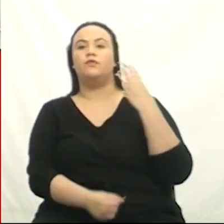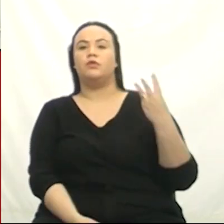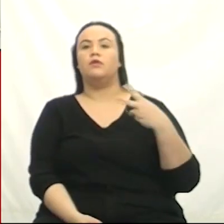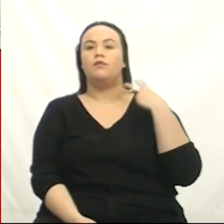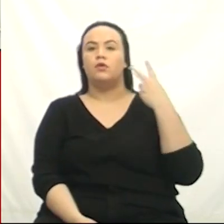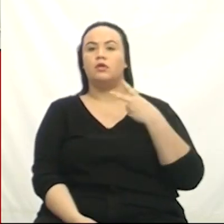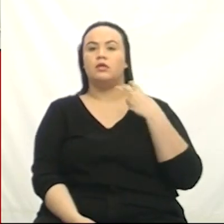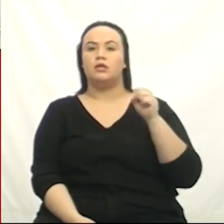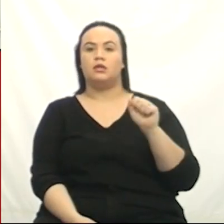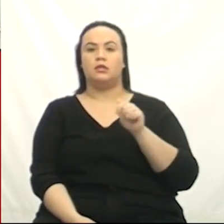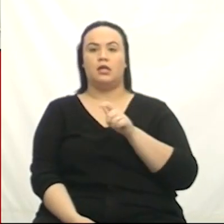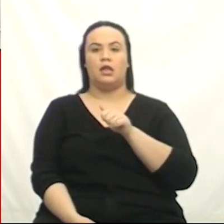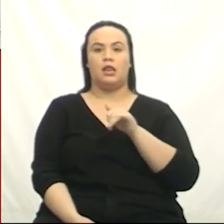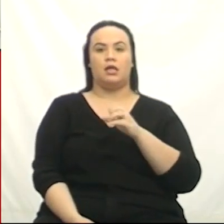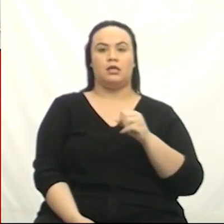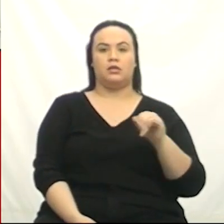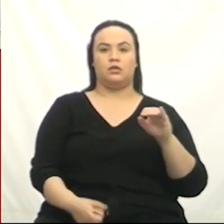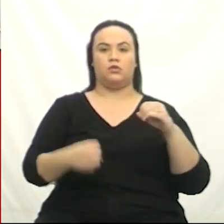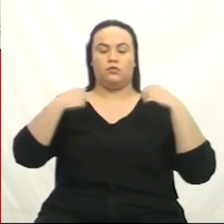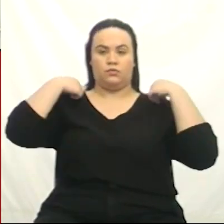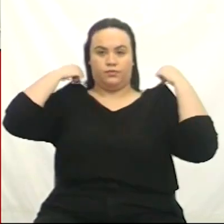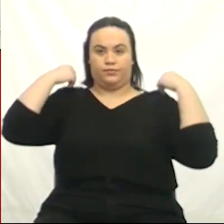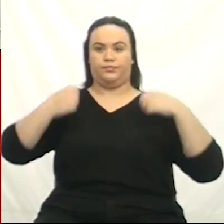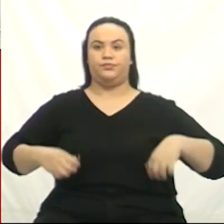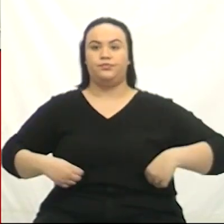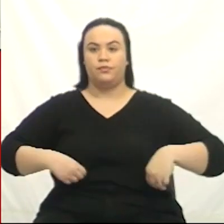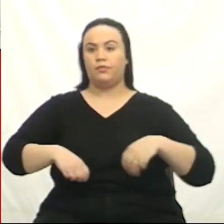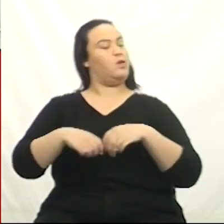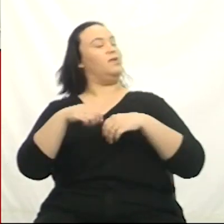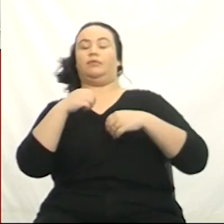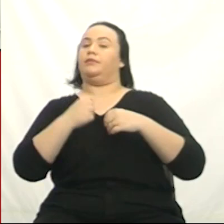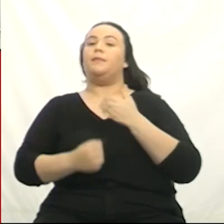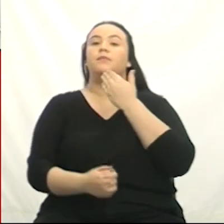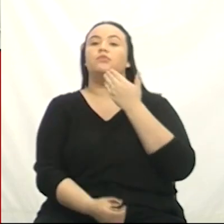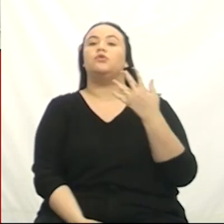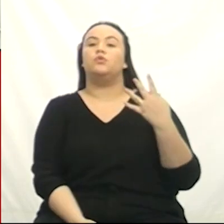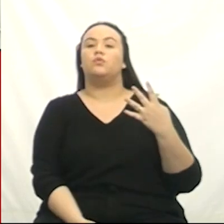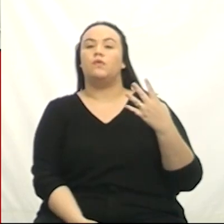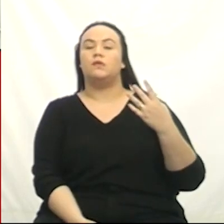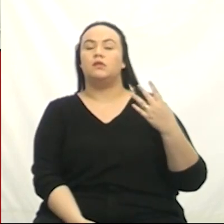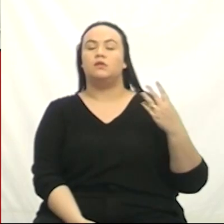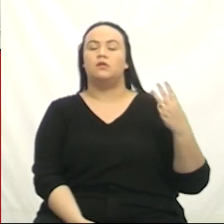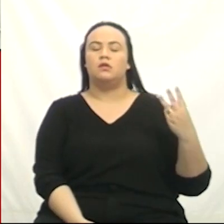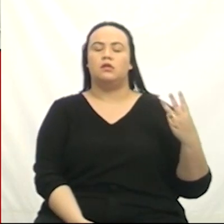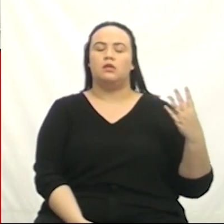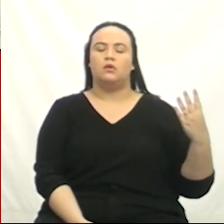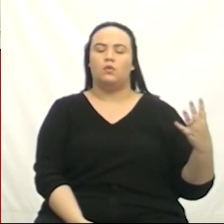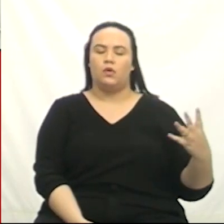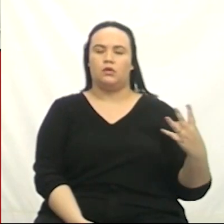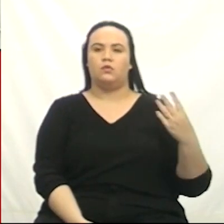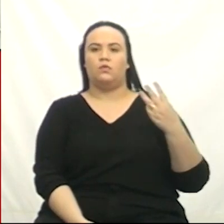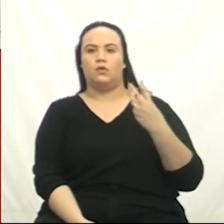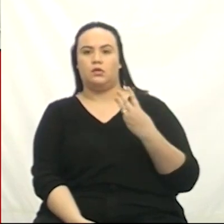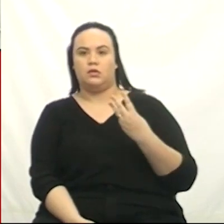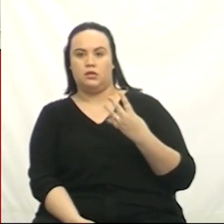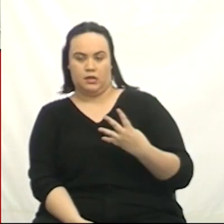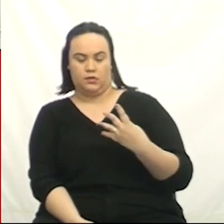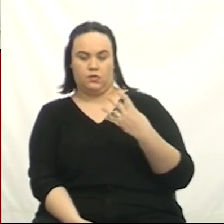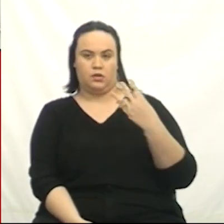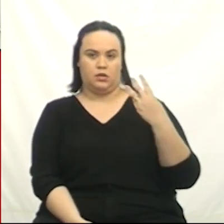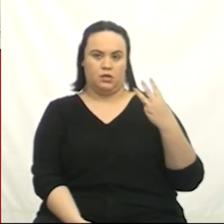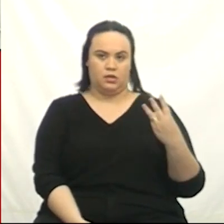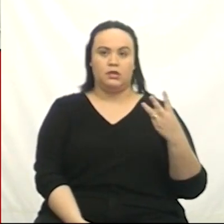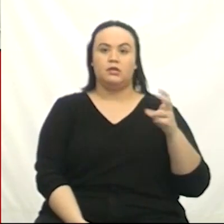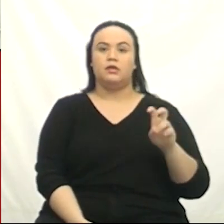vereador Salésio Lima. Lima, indicações número 434 e 435, barra 2023, de